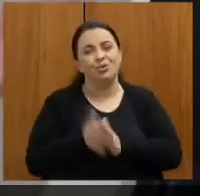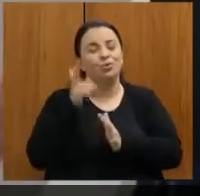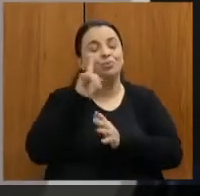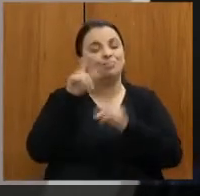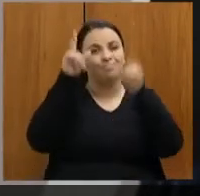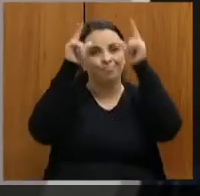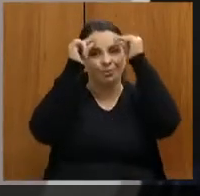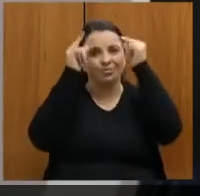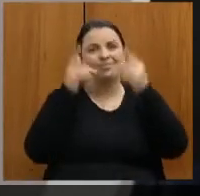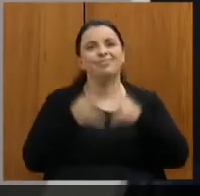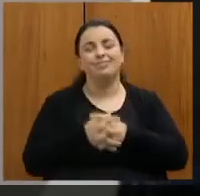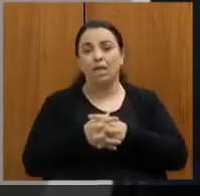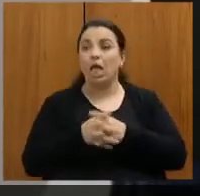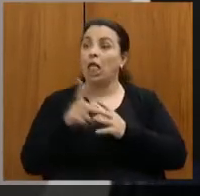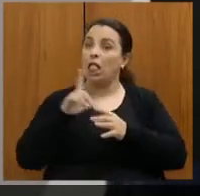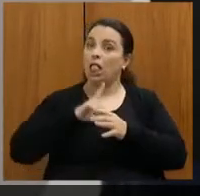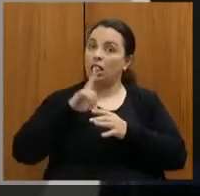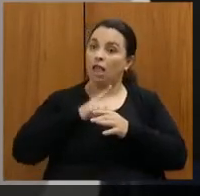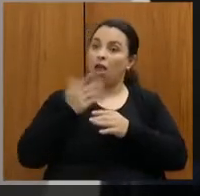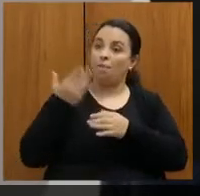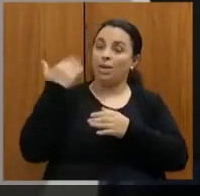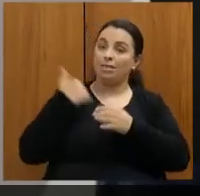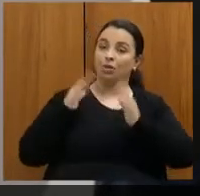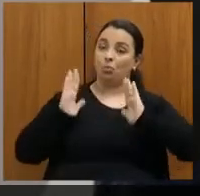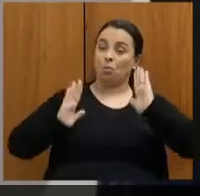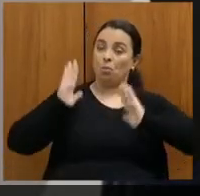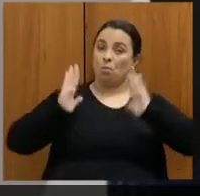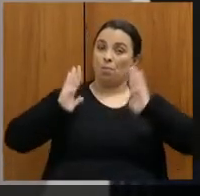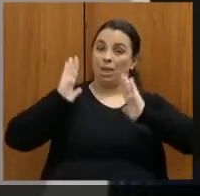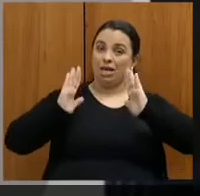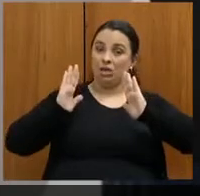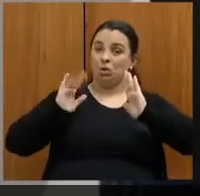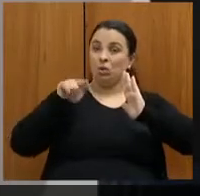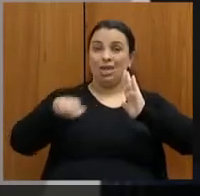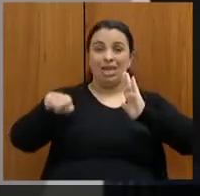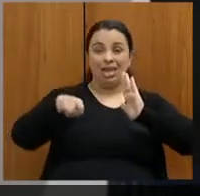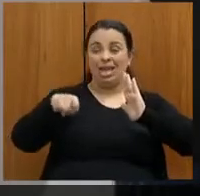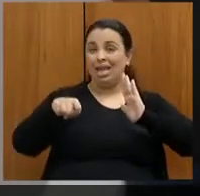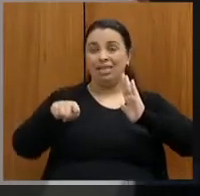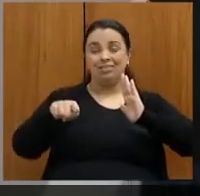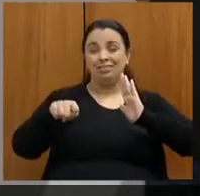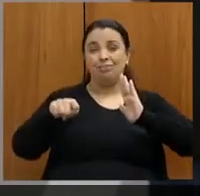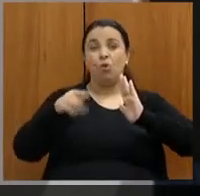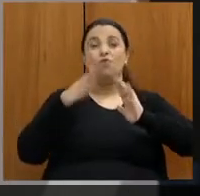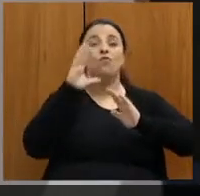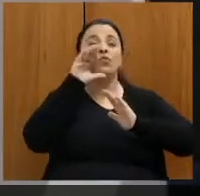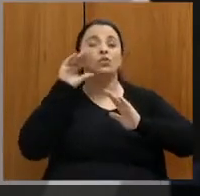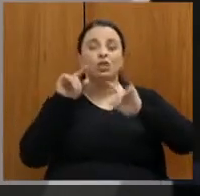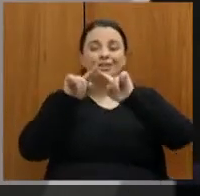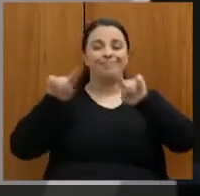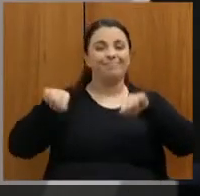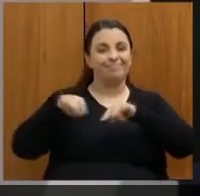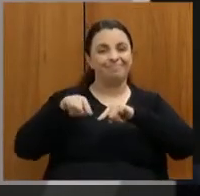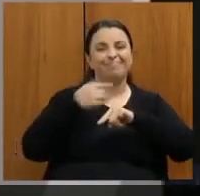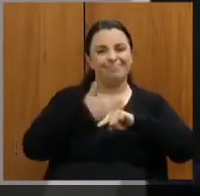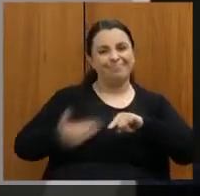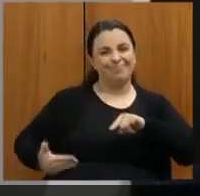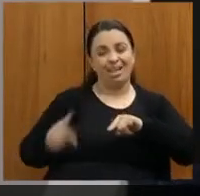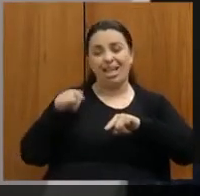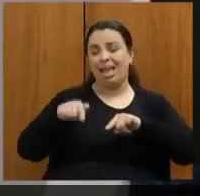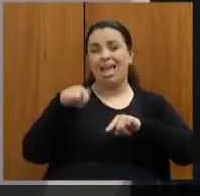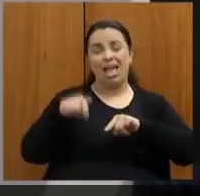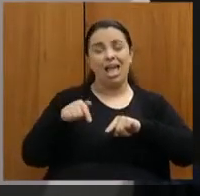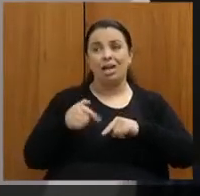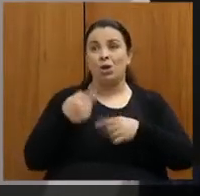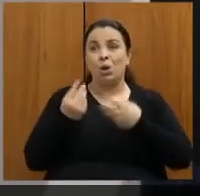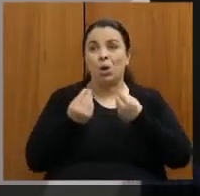tivemos um grande período na história de Minas Gerais que esses servidores não tinha previsibilidade e que hoje tem então a gente falar